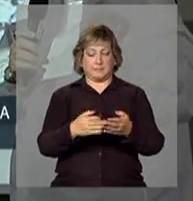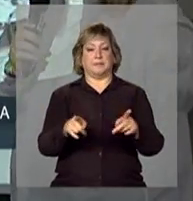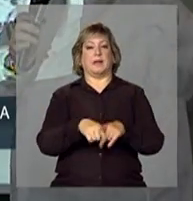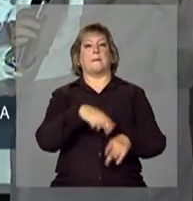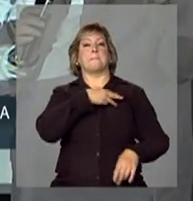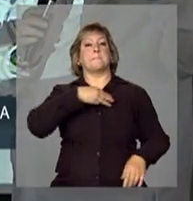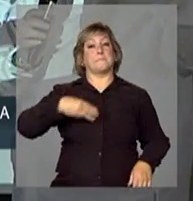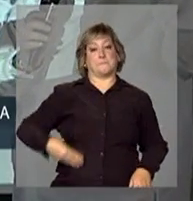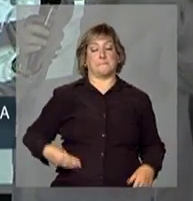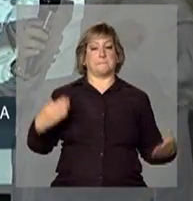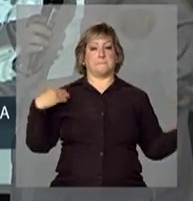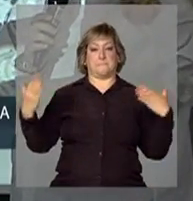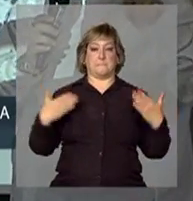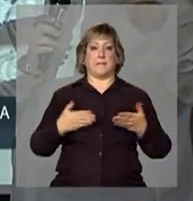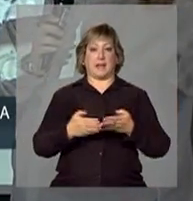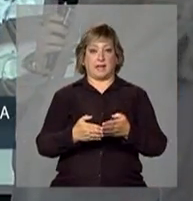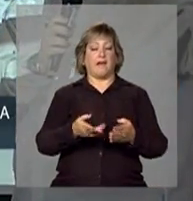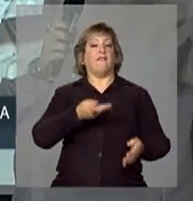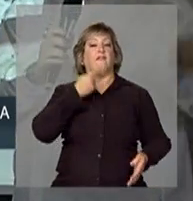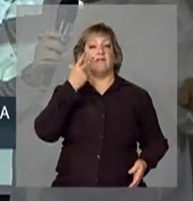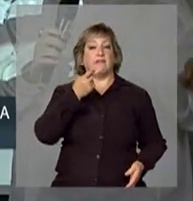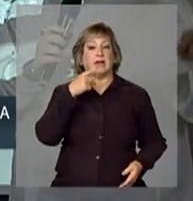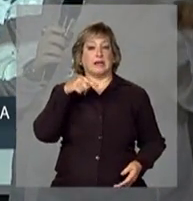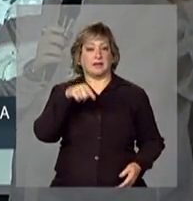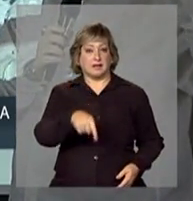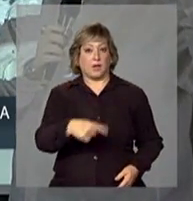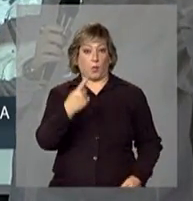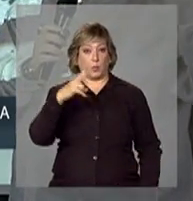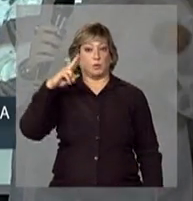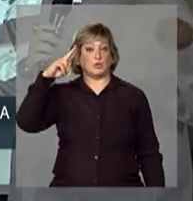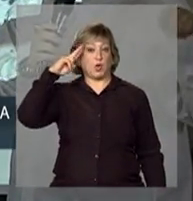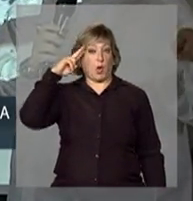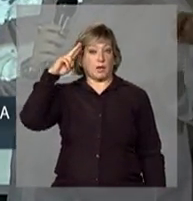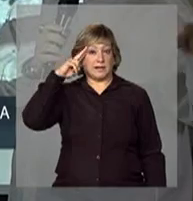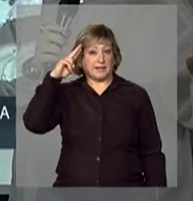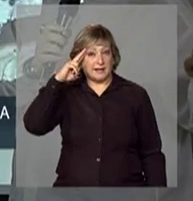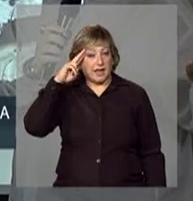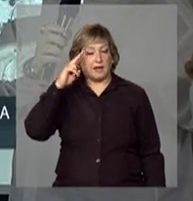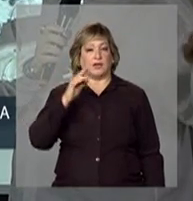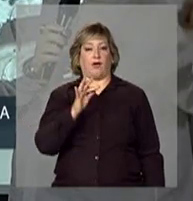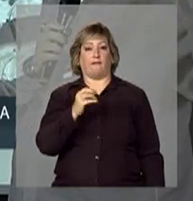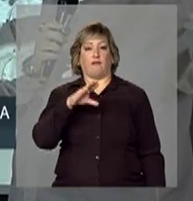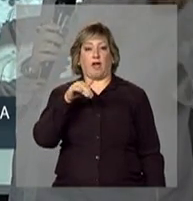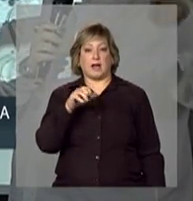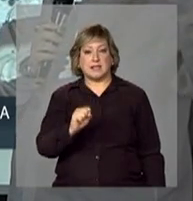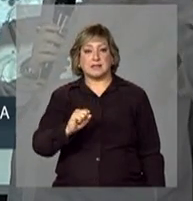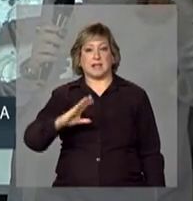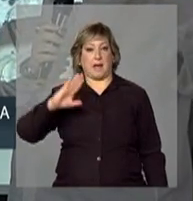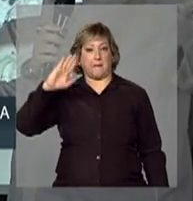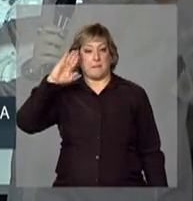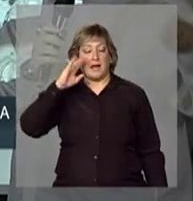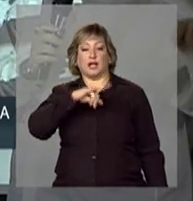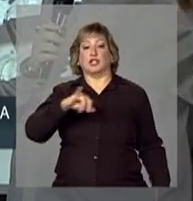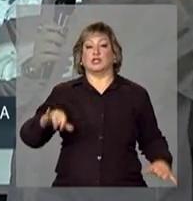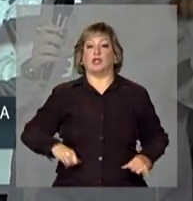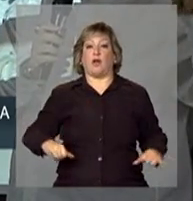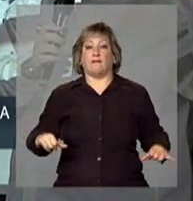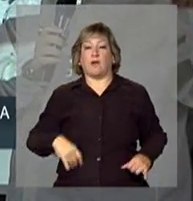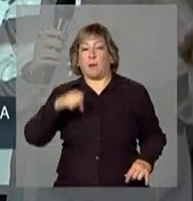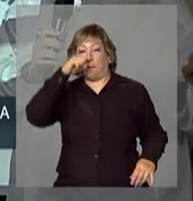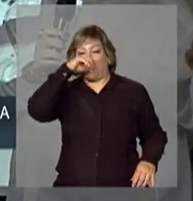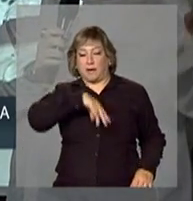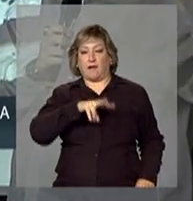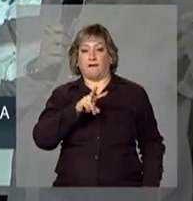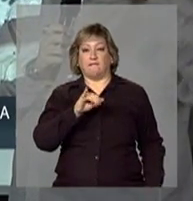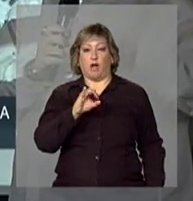Marinha, dizendo que um soldado das Forças Armadas Brasileiras sofreu violência a ponto de ter que